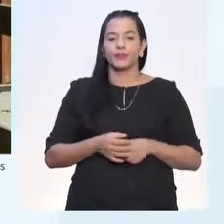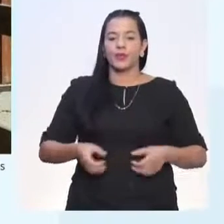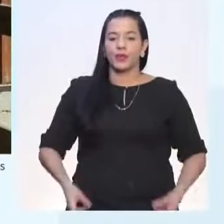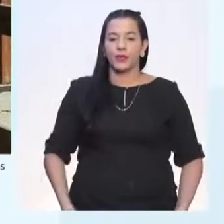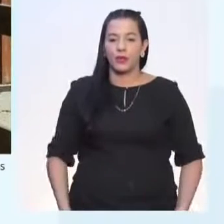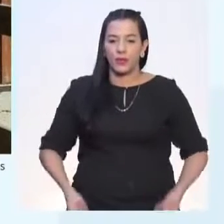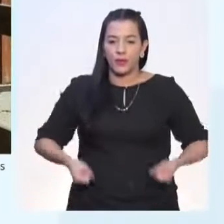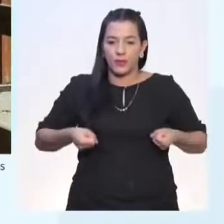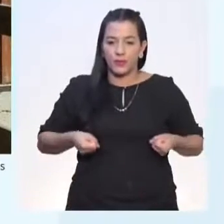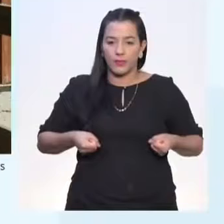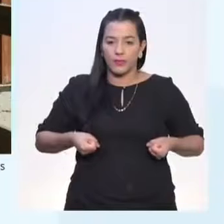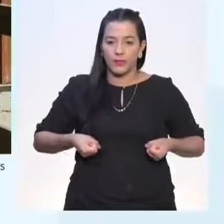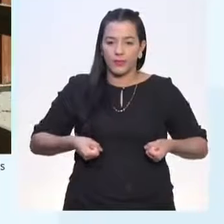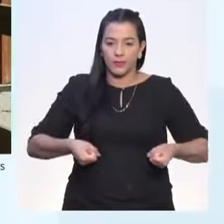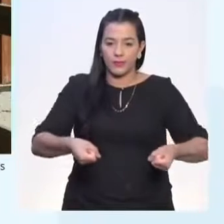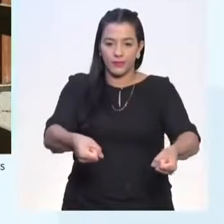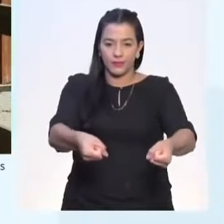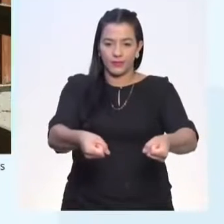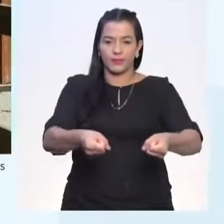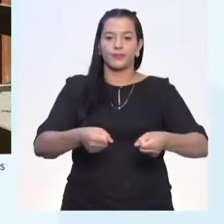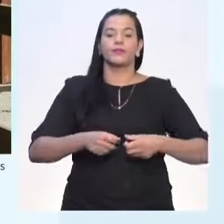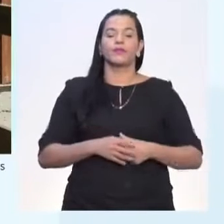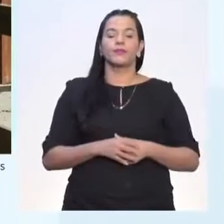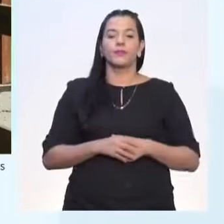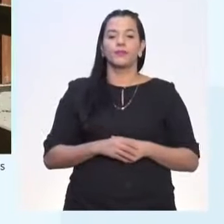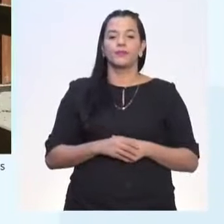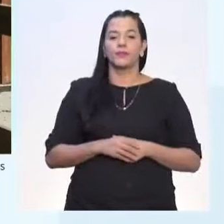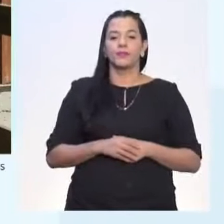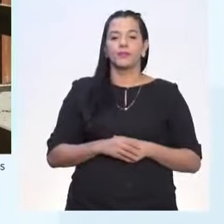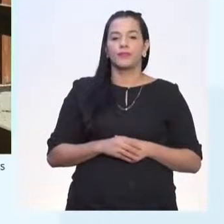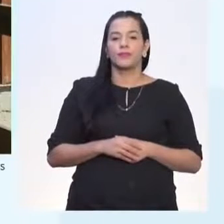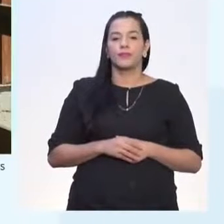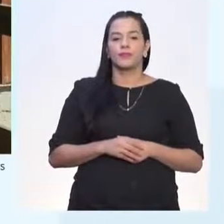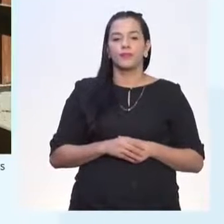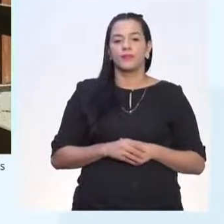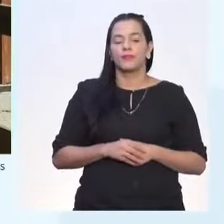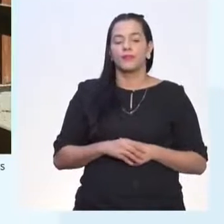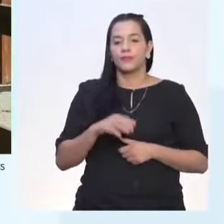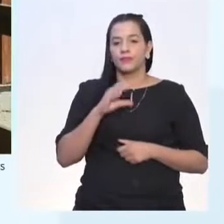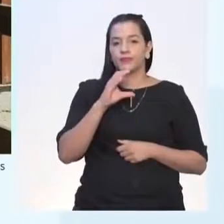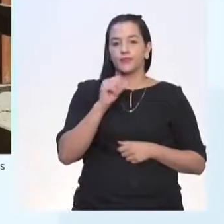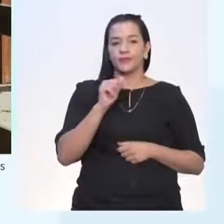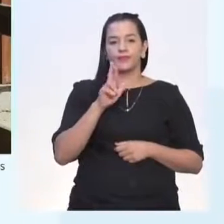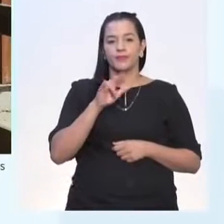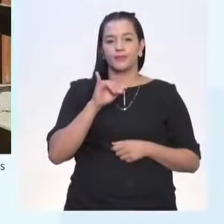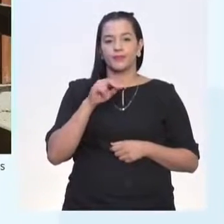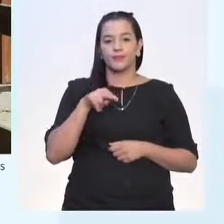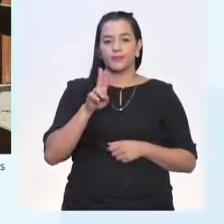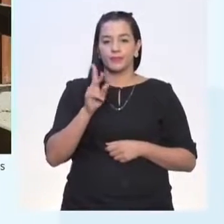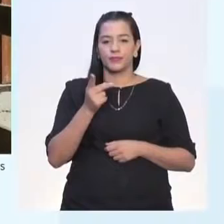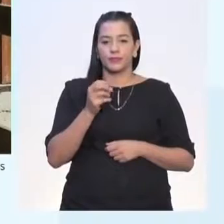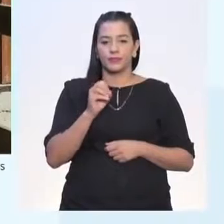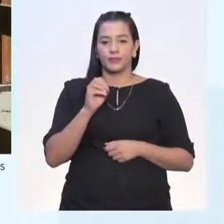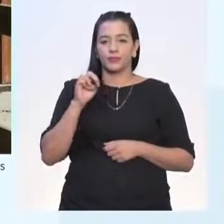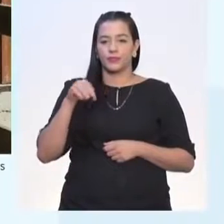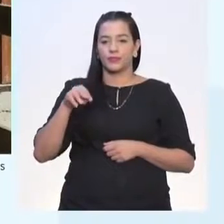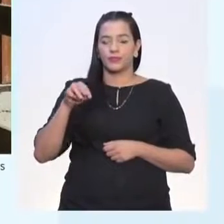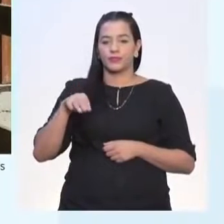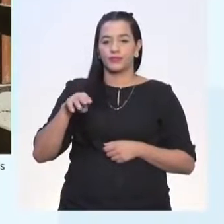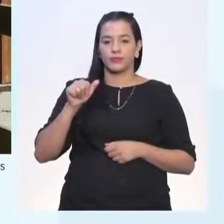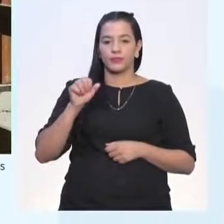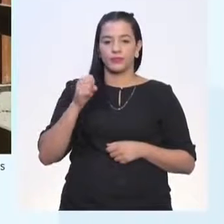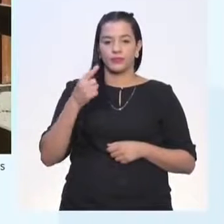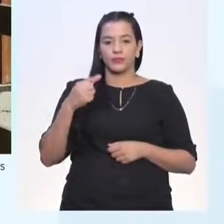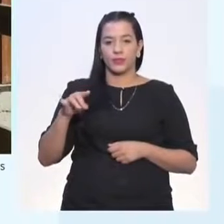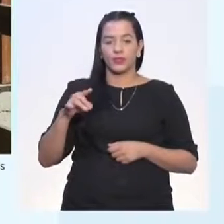né, de alavanca aí, de uma máquina simples, é o velho carrinho de mão. Você tem ali, tá na cara que você pega no cabo